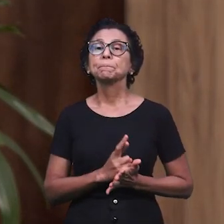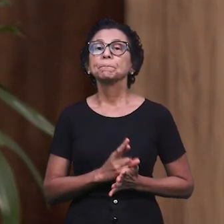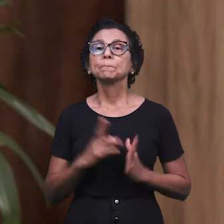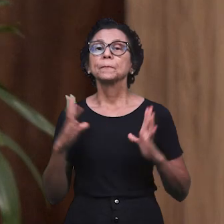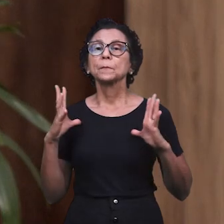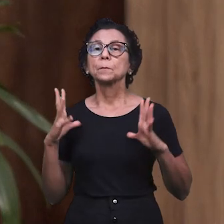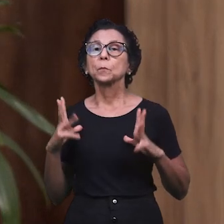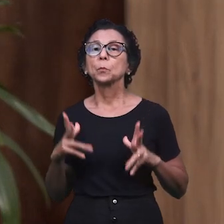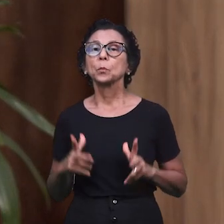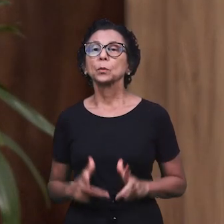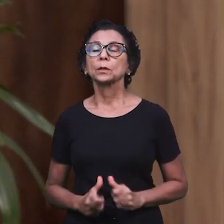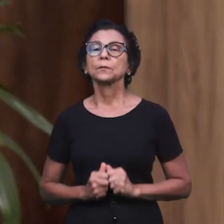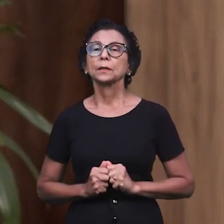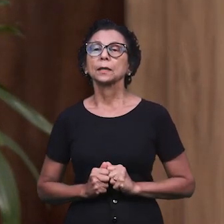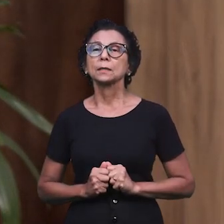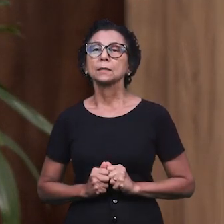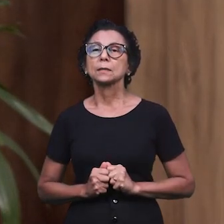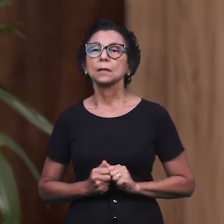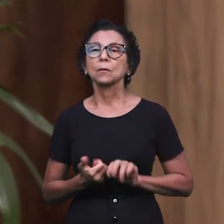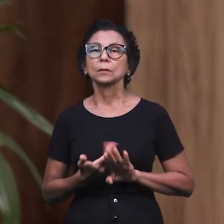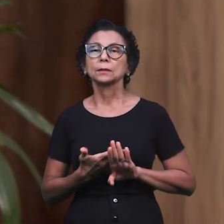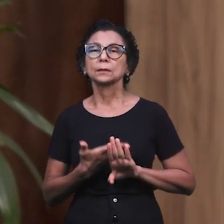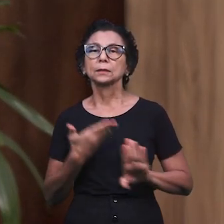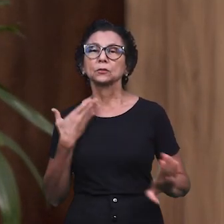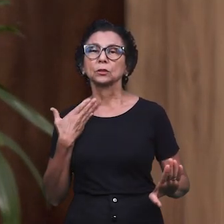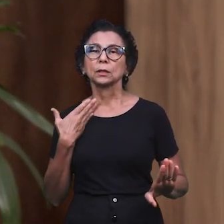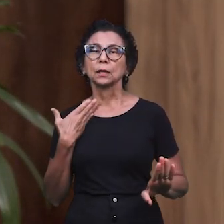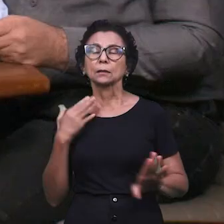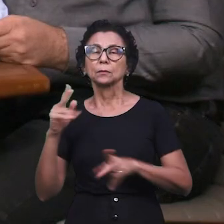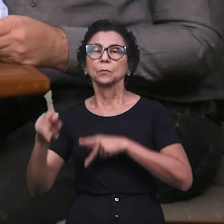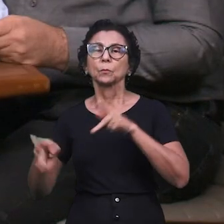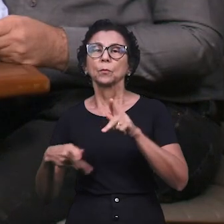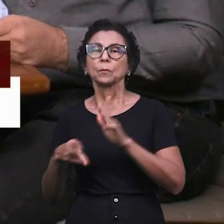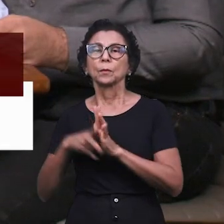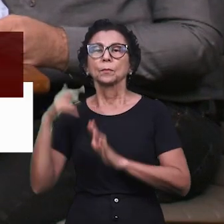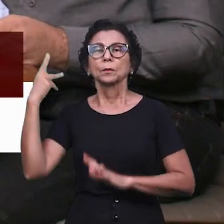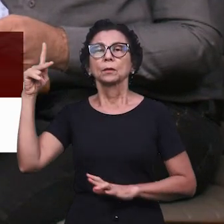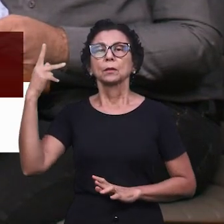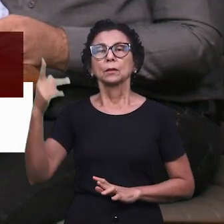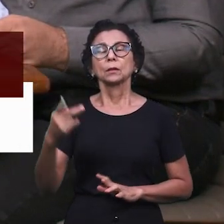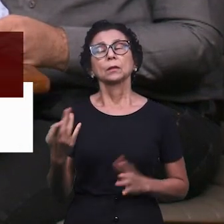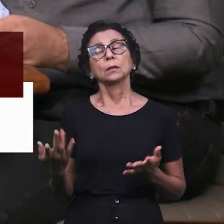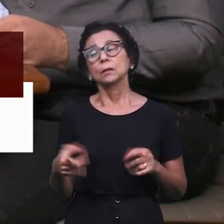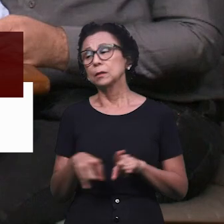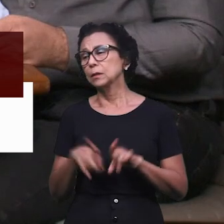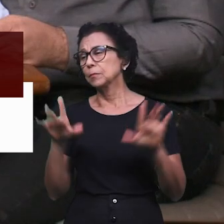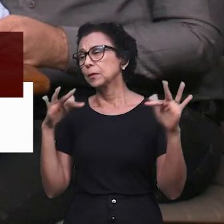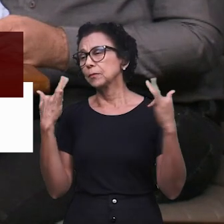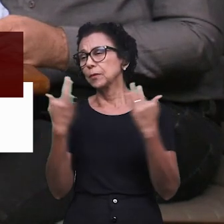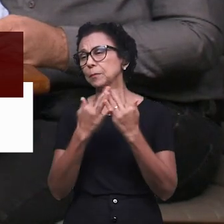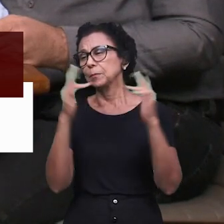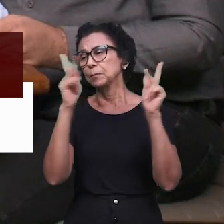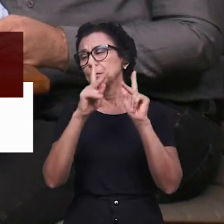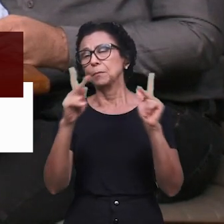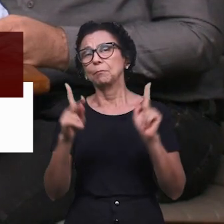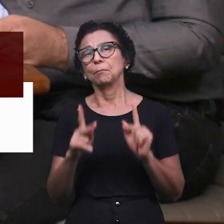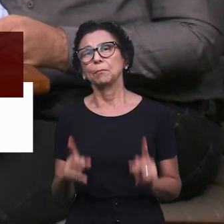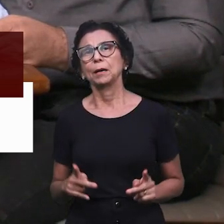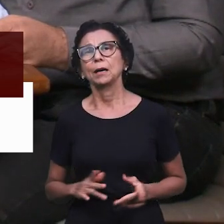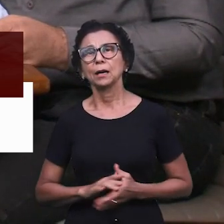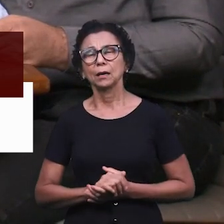e trazer santidade para o arraial e para o povo dele. E trazer paz para a família, né, pastor? Se fosse o caso que não